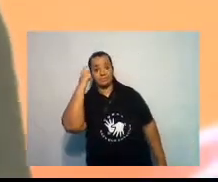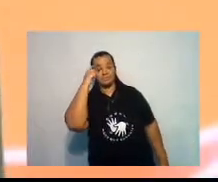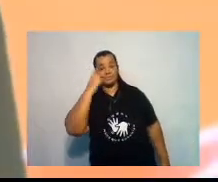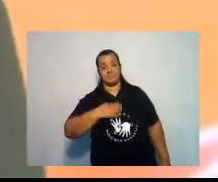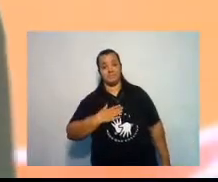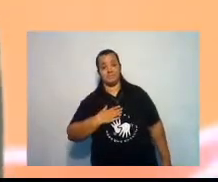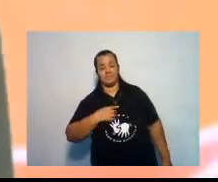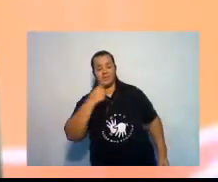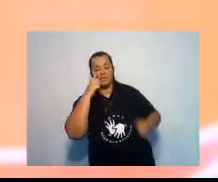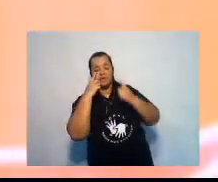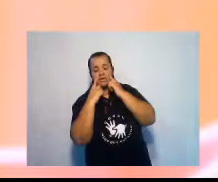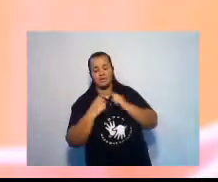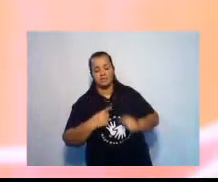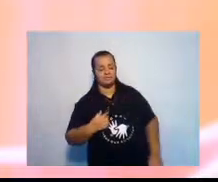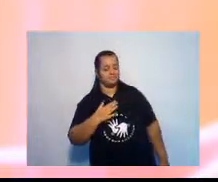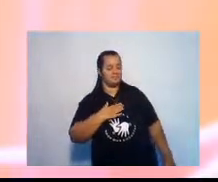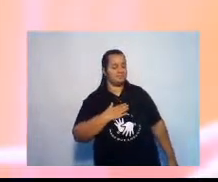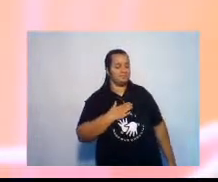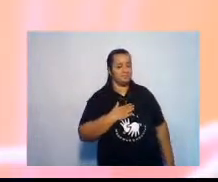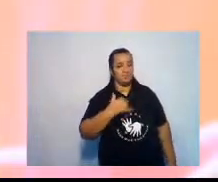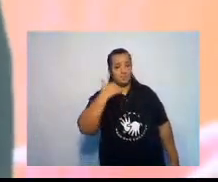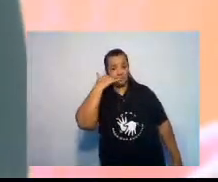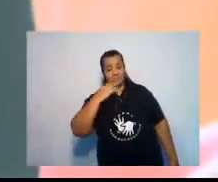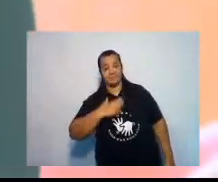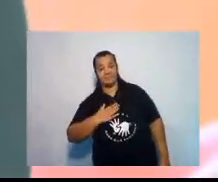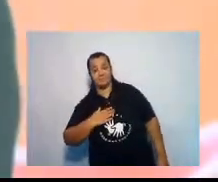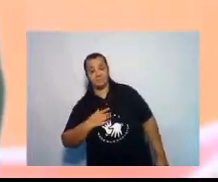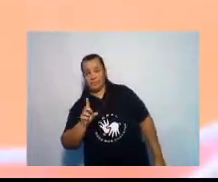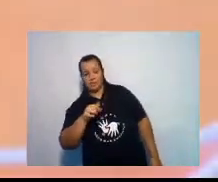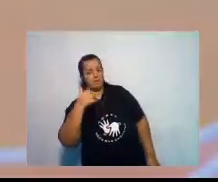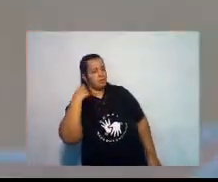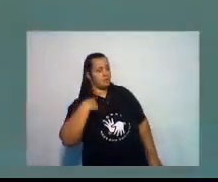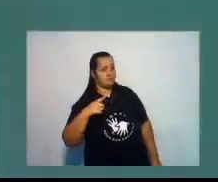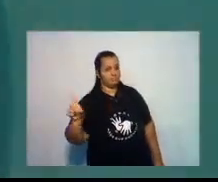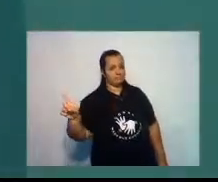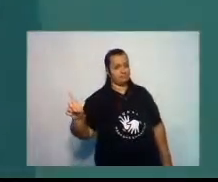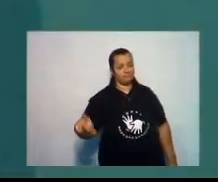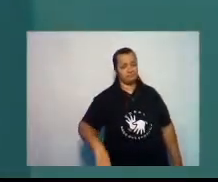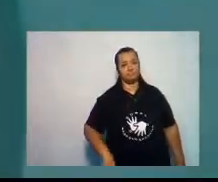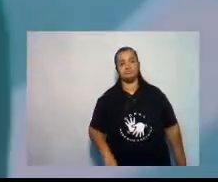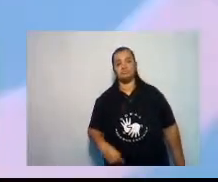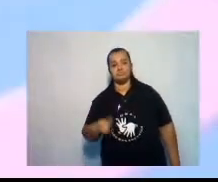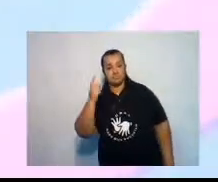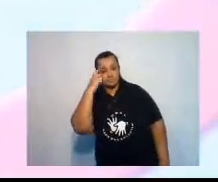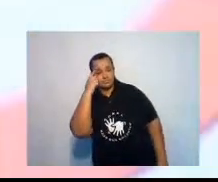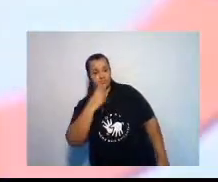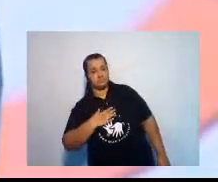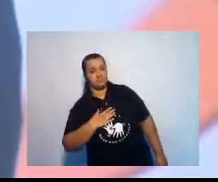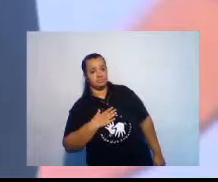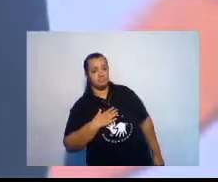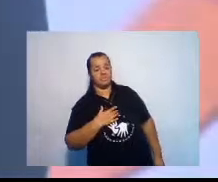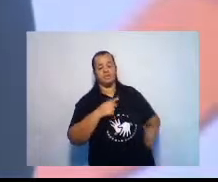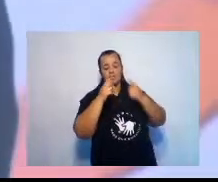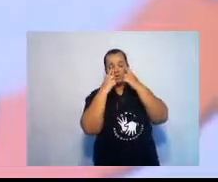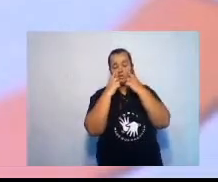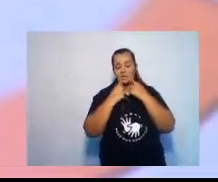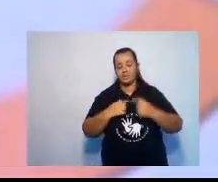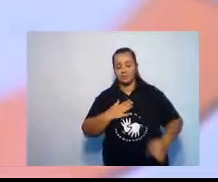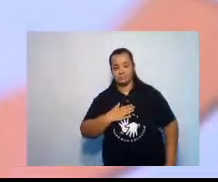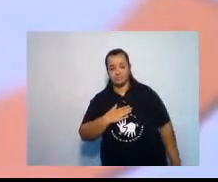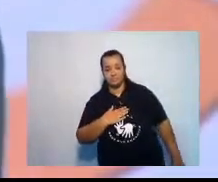Pensa em mim, chore por mim. Liga pra mim, não, não liga pra ele. Pensa em